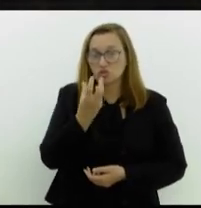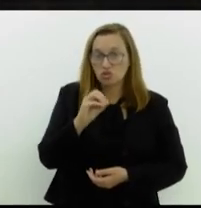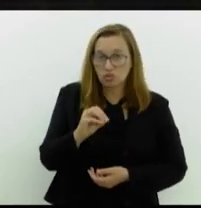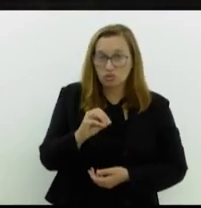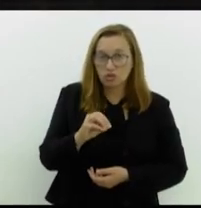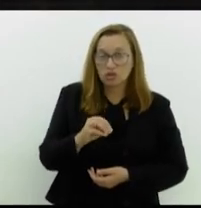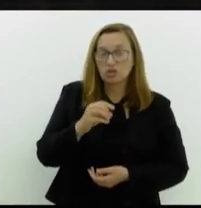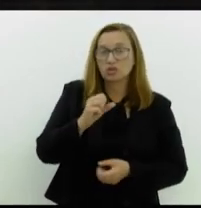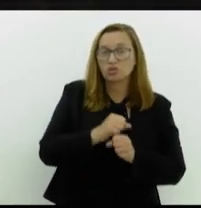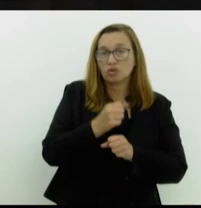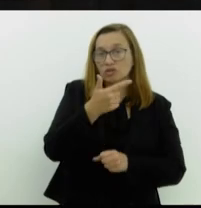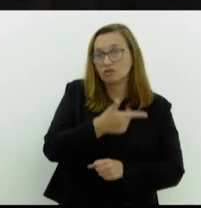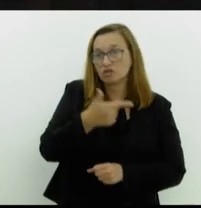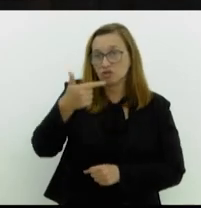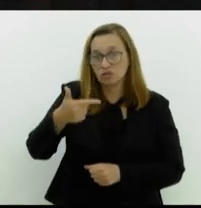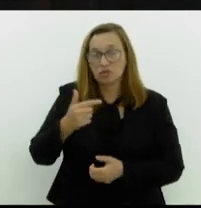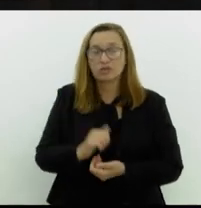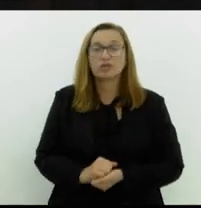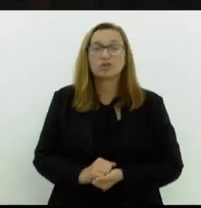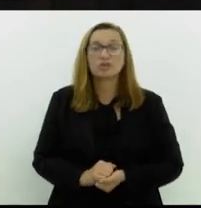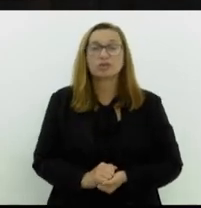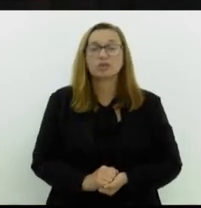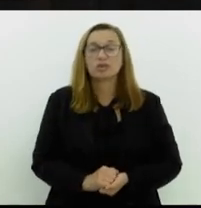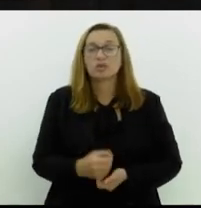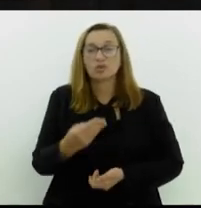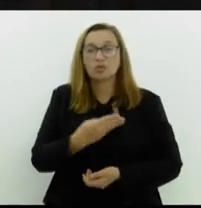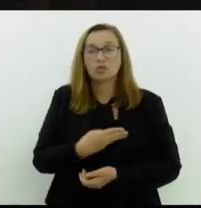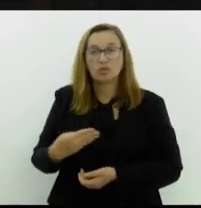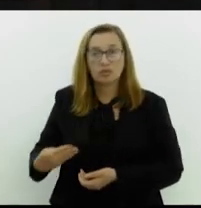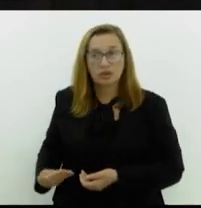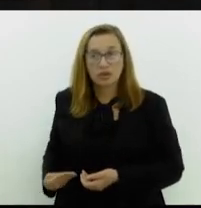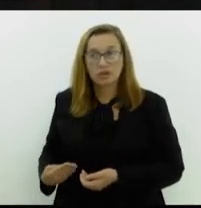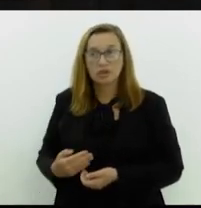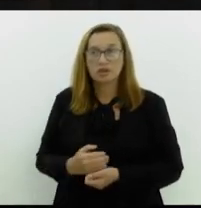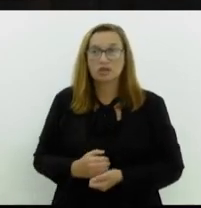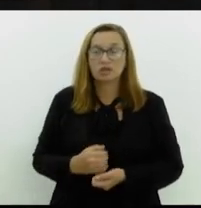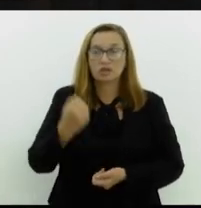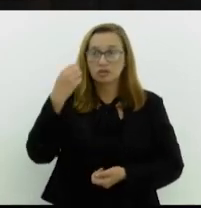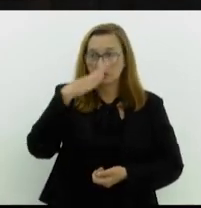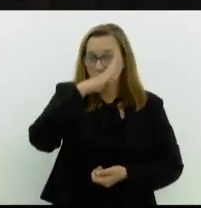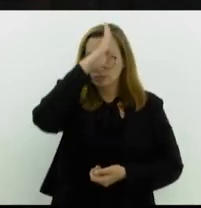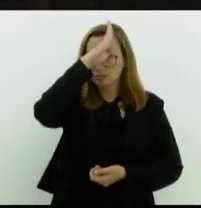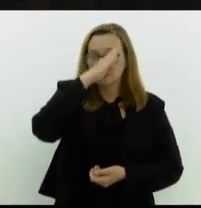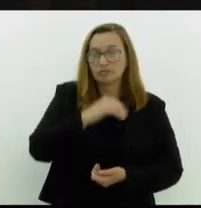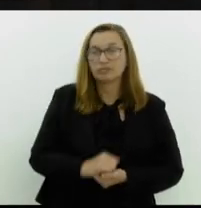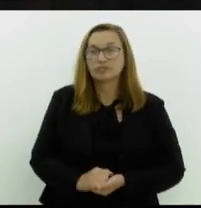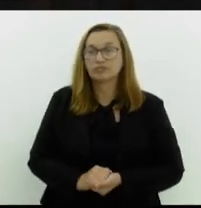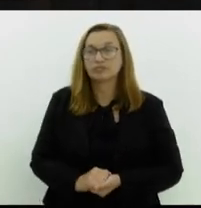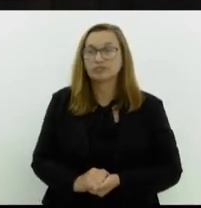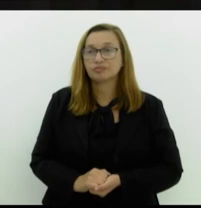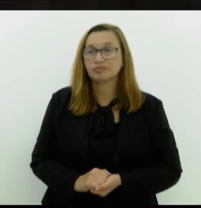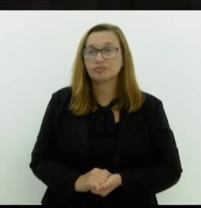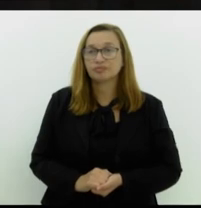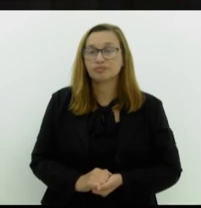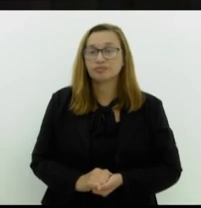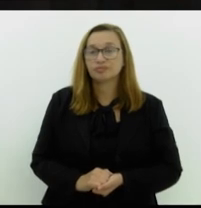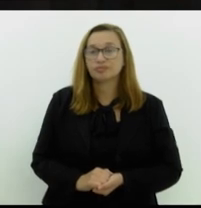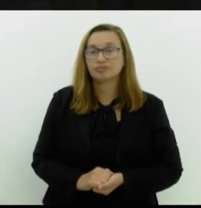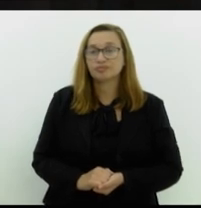22, o governo de Jair Bolsonaro